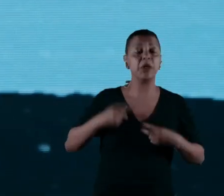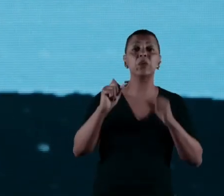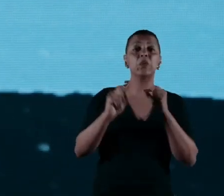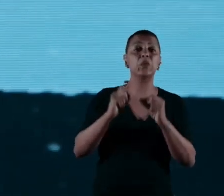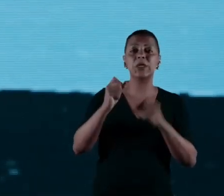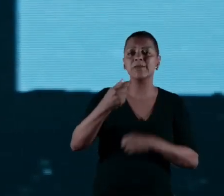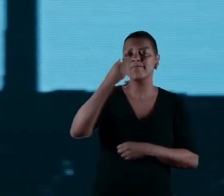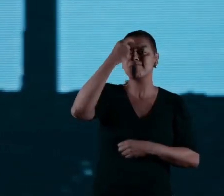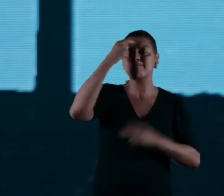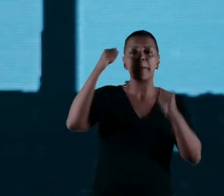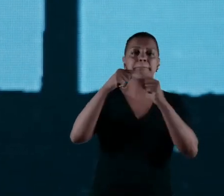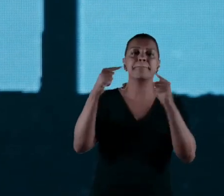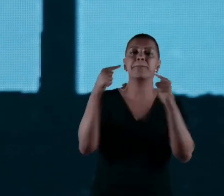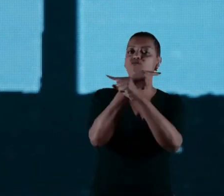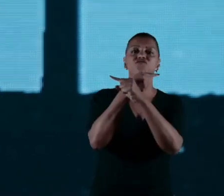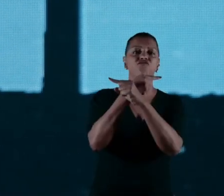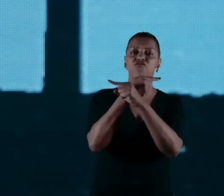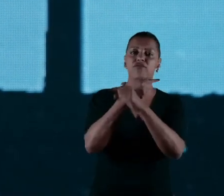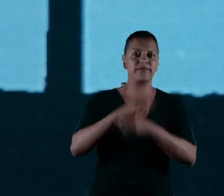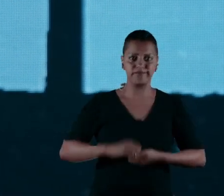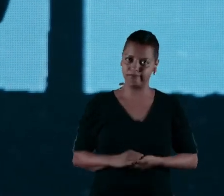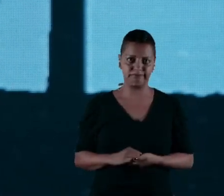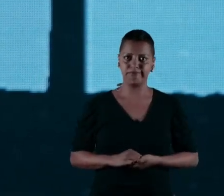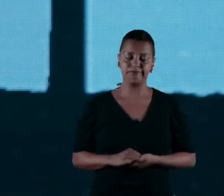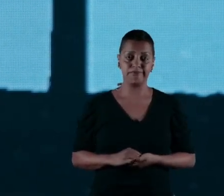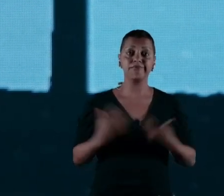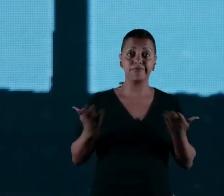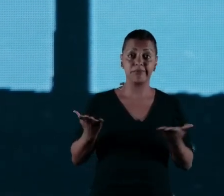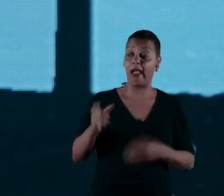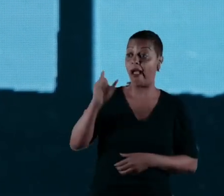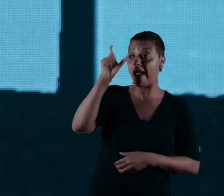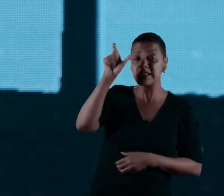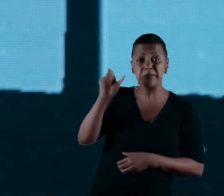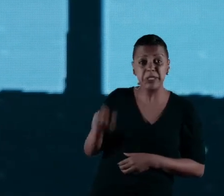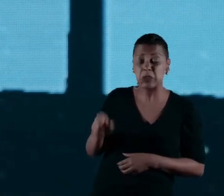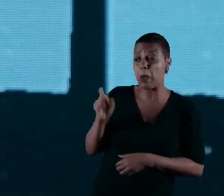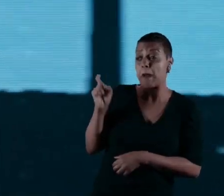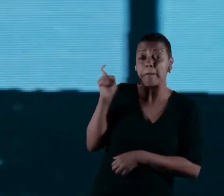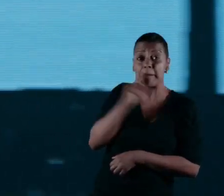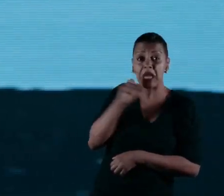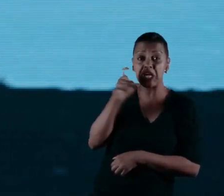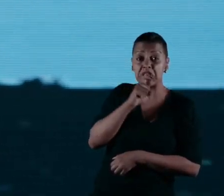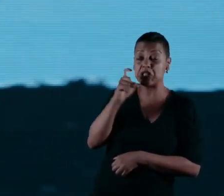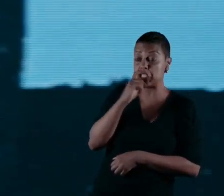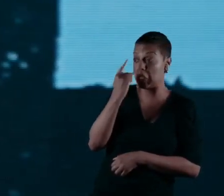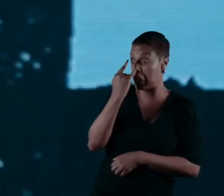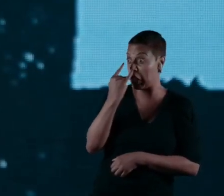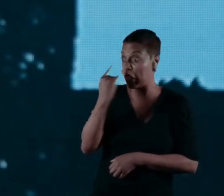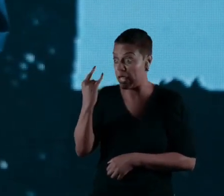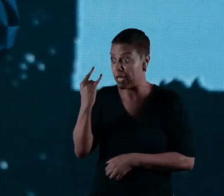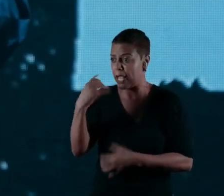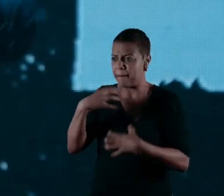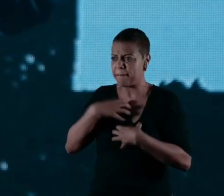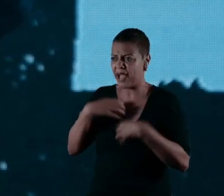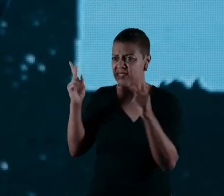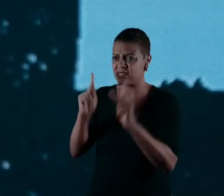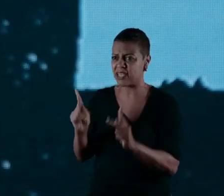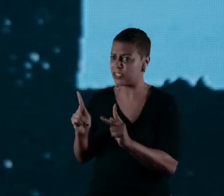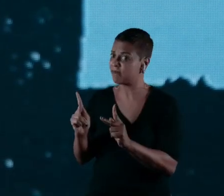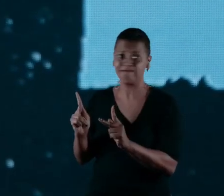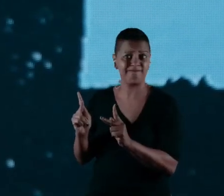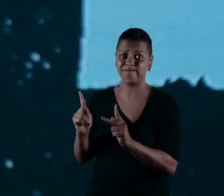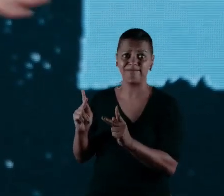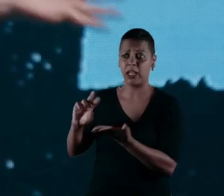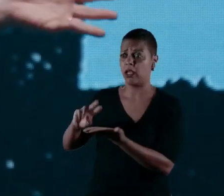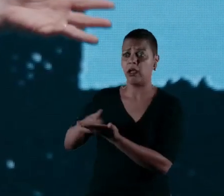dissonância cognitiva. A pessoa que anda na mentira, ela não vive em paz. Ela não dorme em